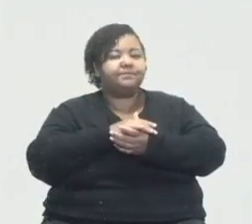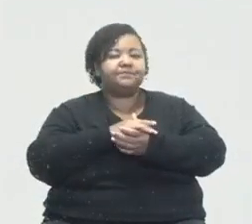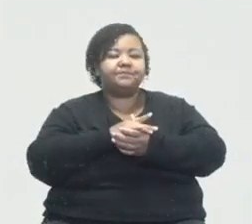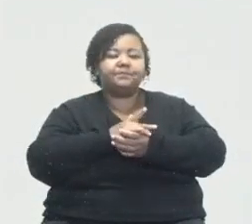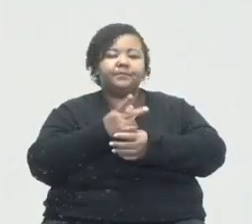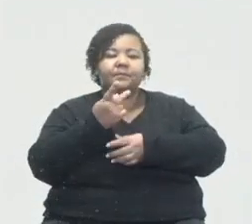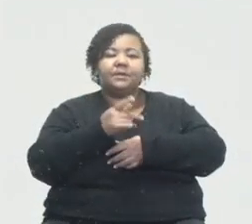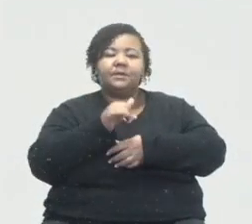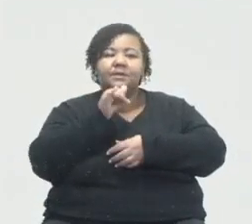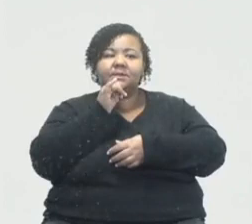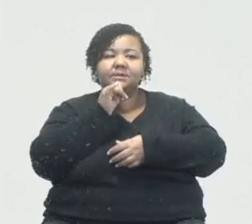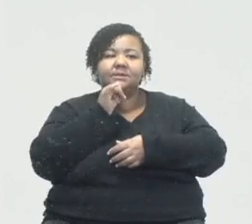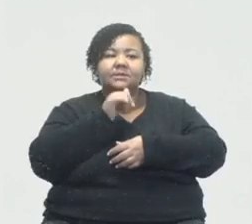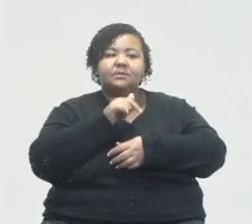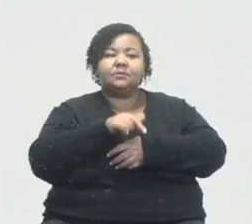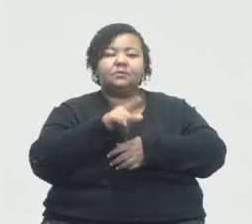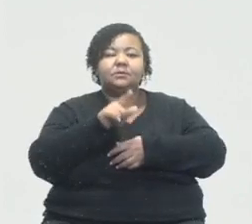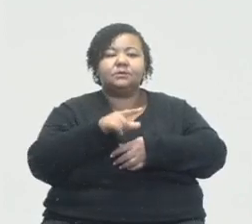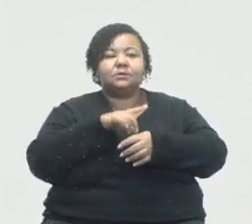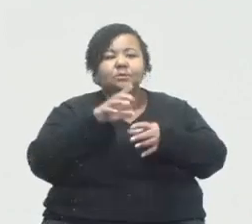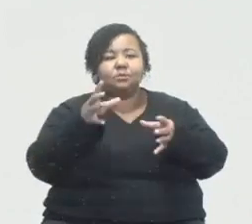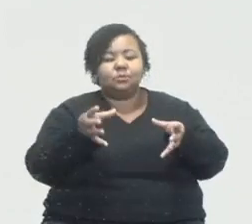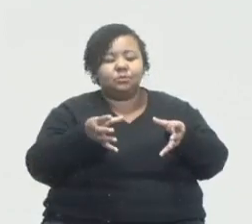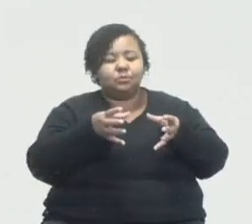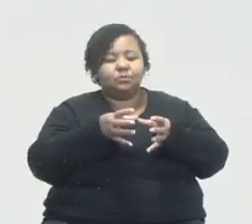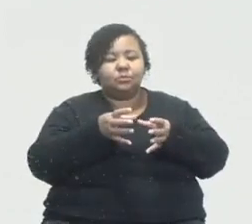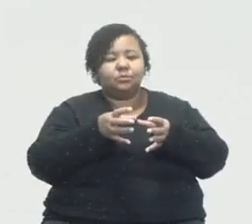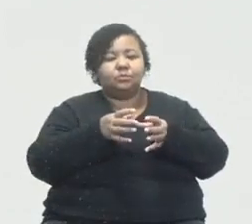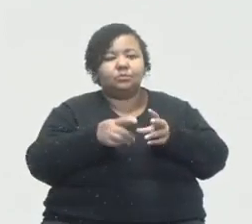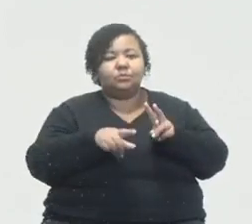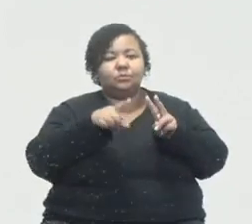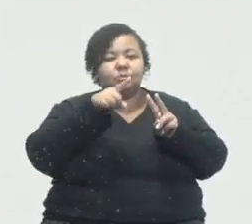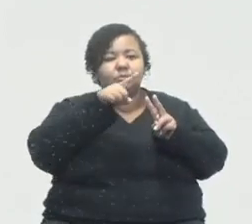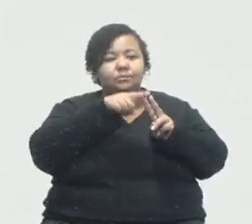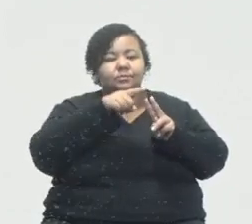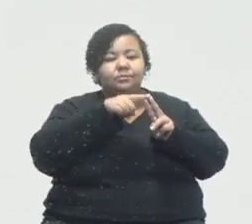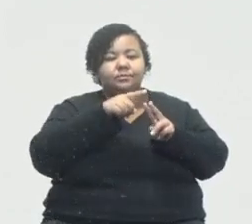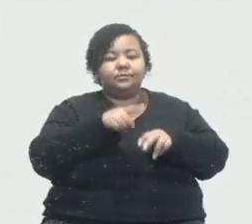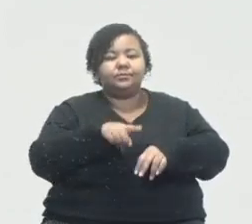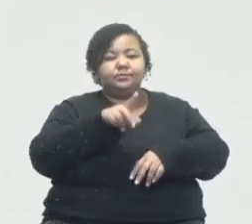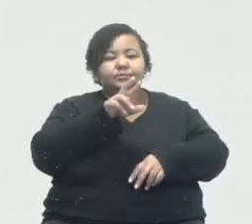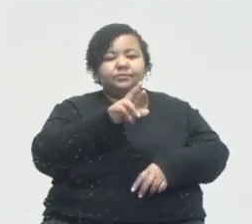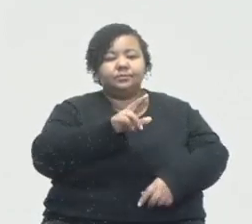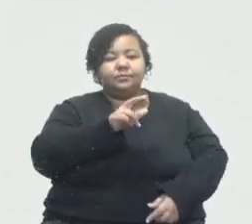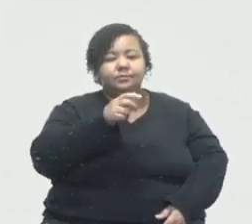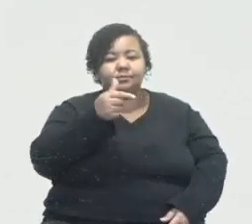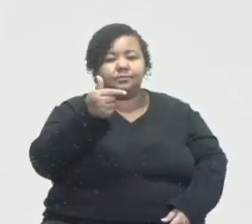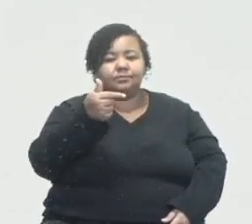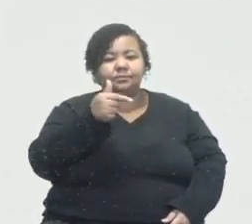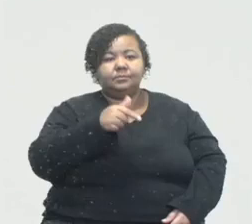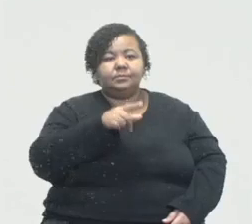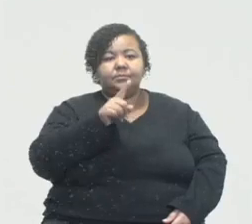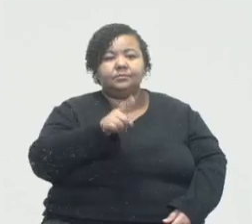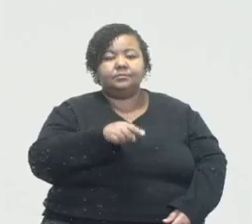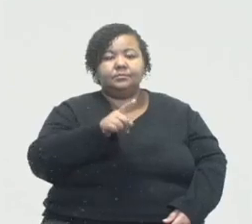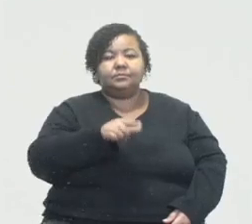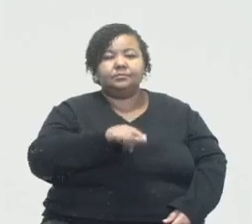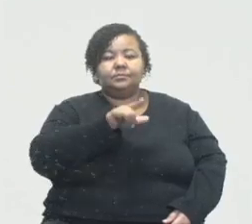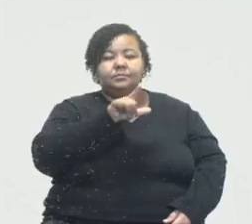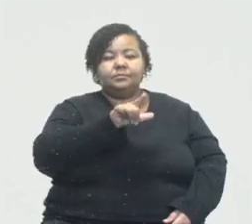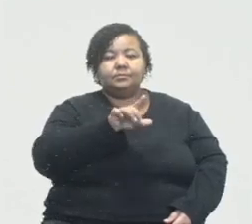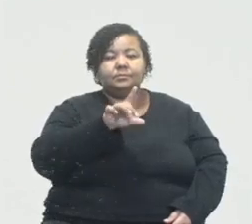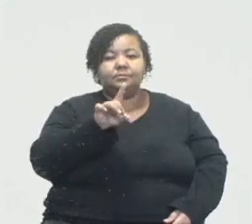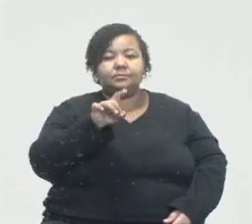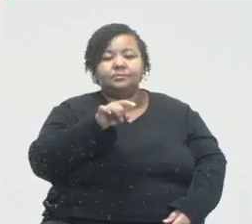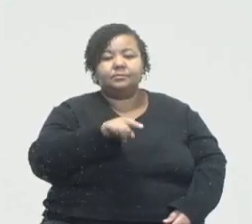Nesse caso aqui, nós também temos ainda um conjunto, um vetor do R2, ele vai ser linearmente